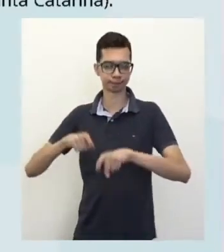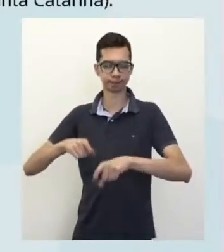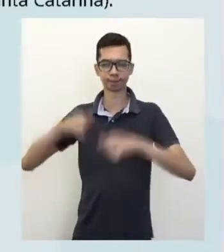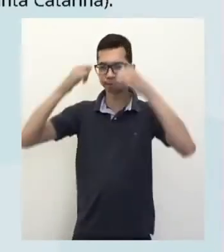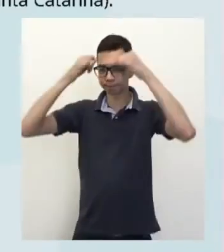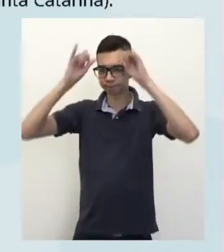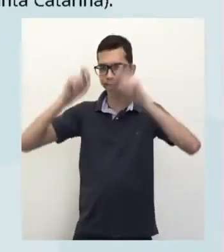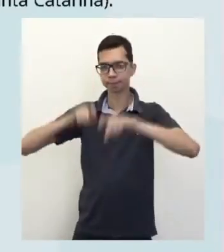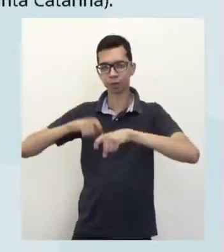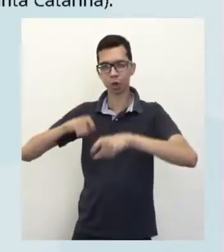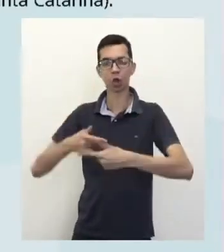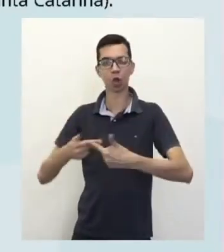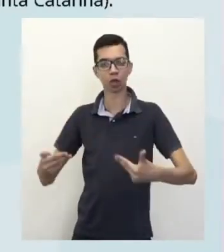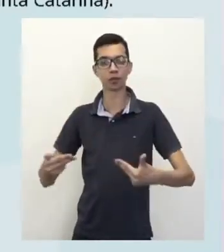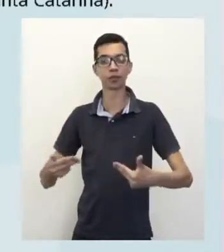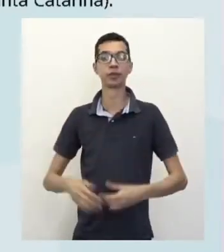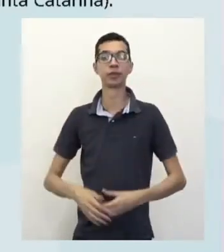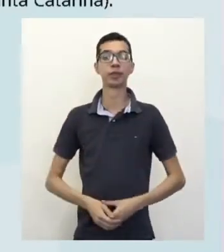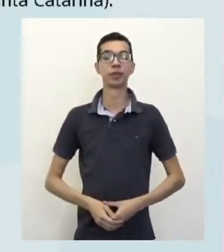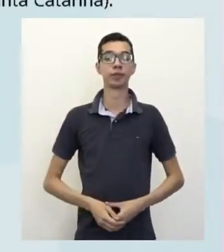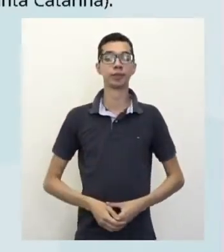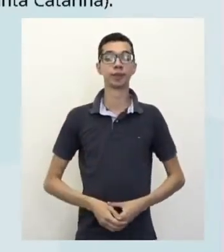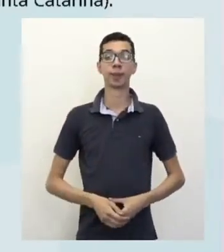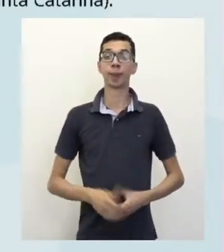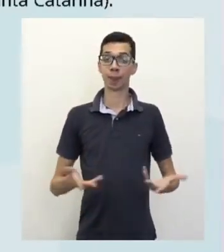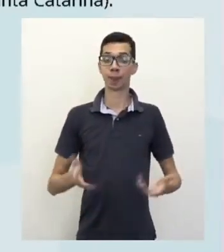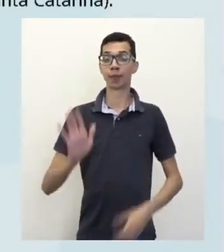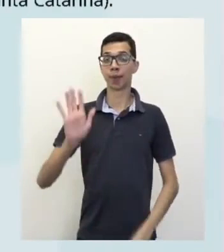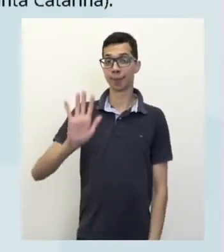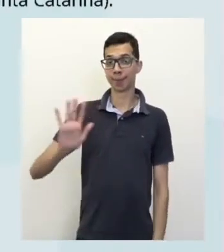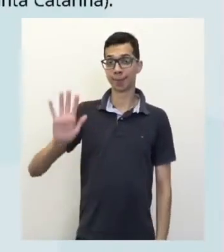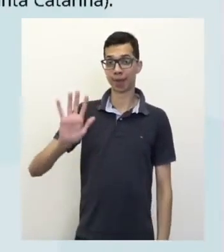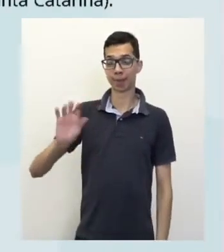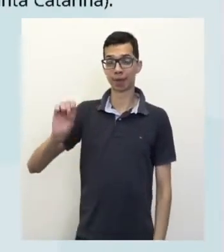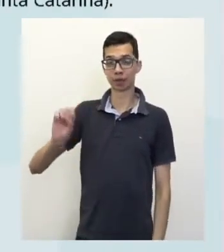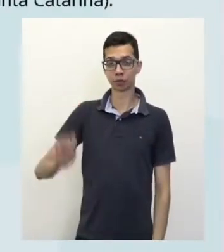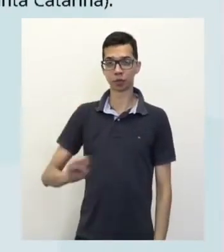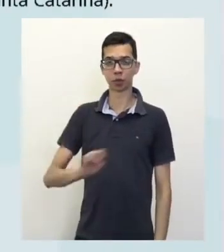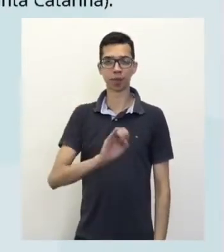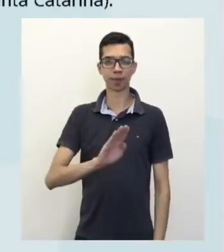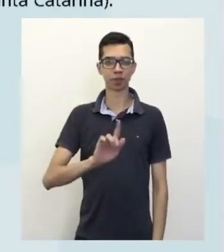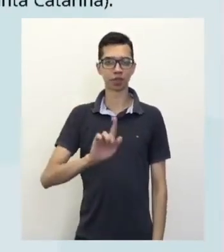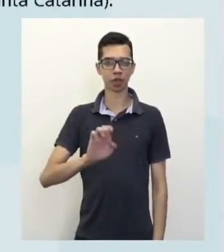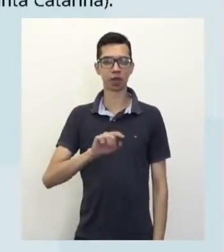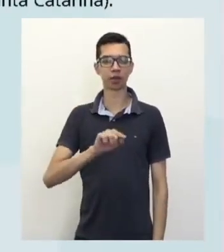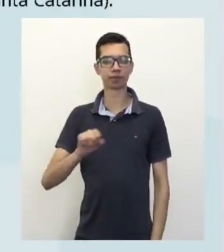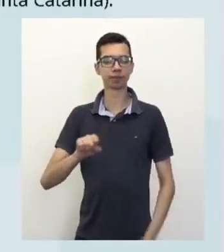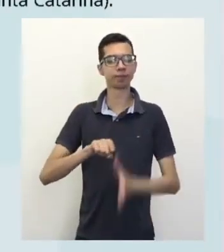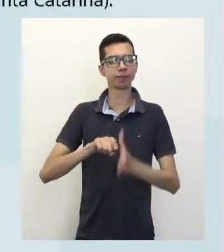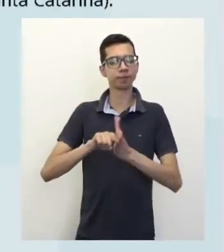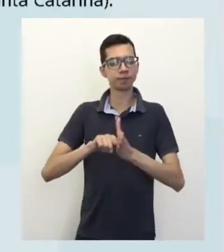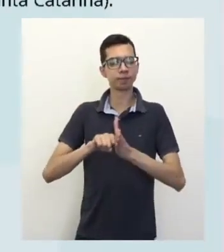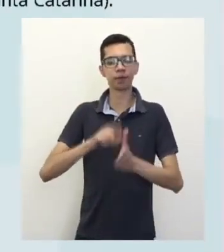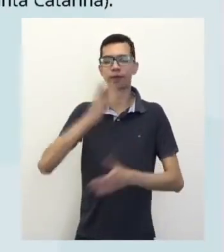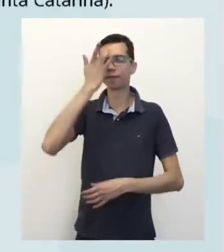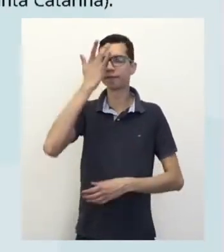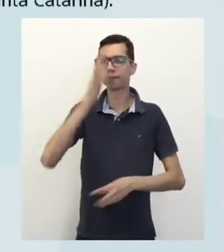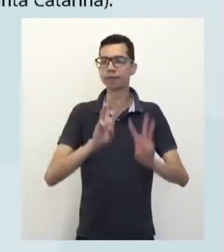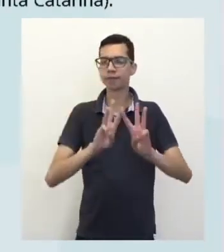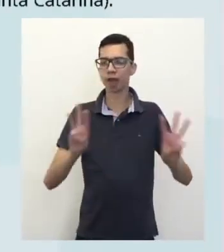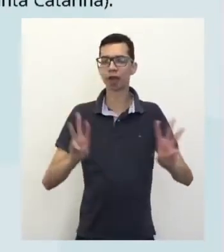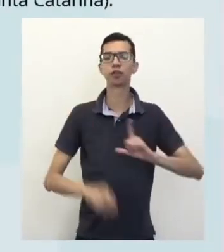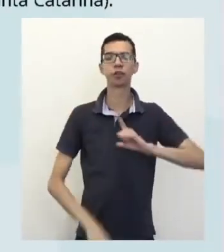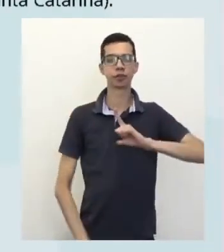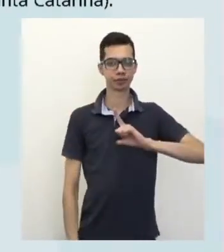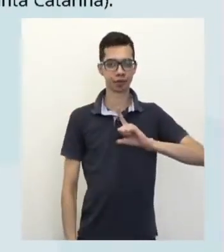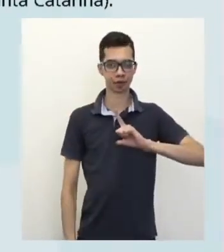como destaques, né? Também tem um mapa da região sul, que é o mapa do IBGE, que vocês encontram facilmente no site,